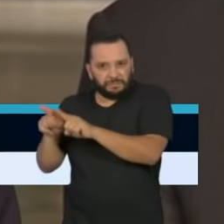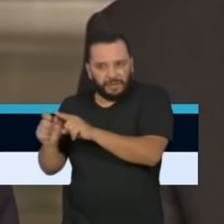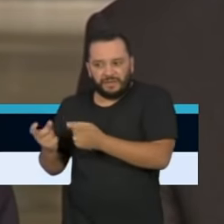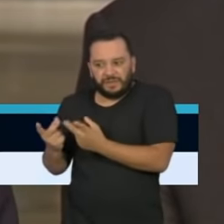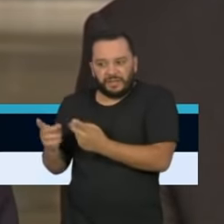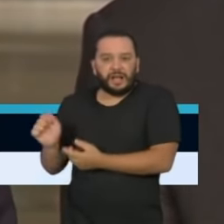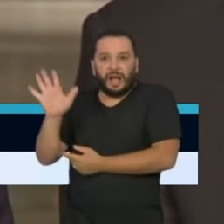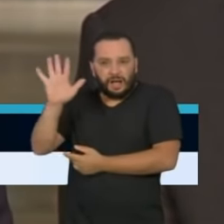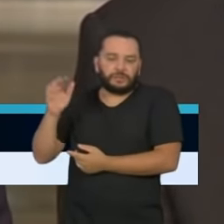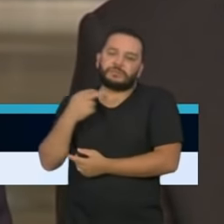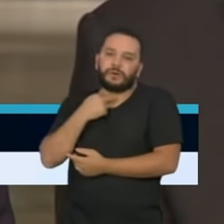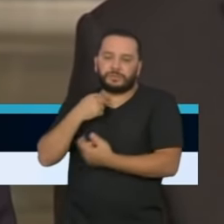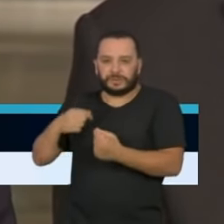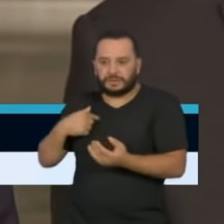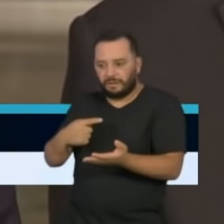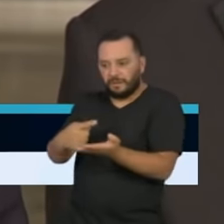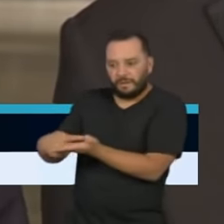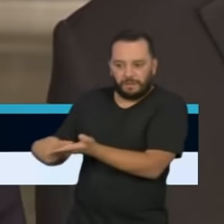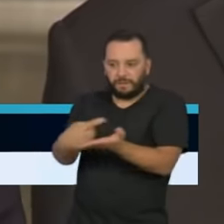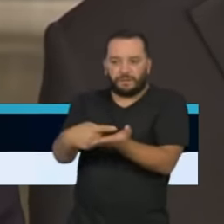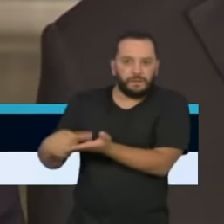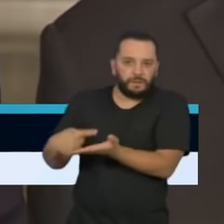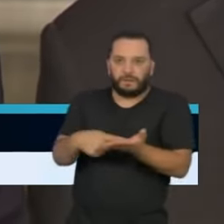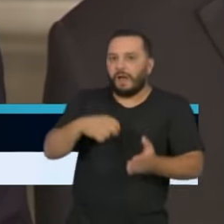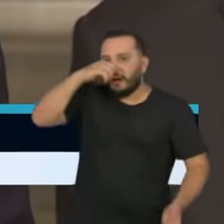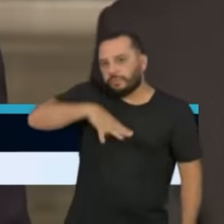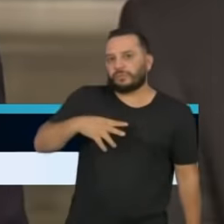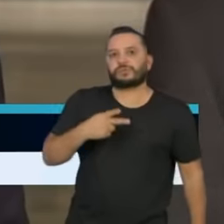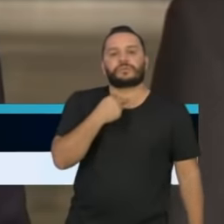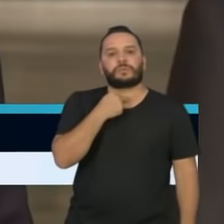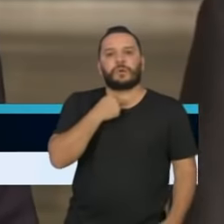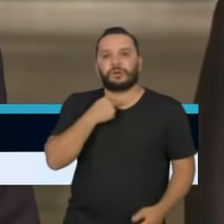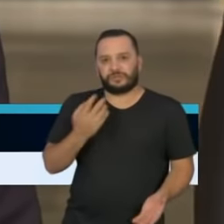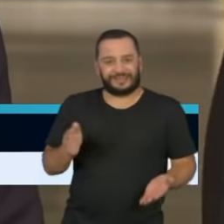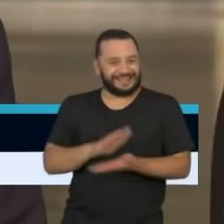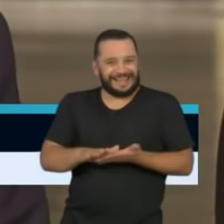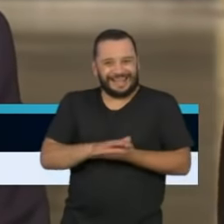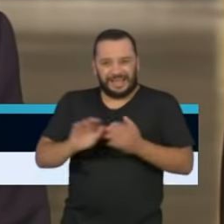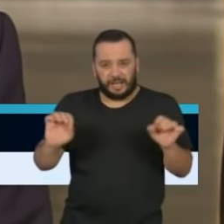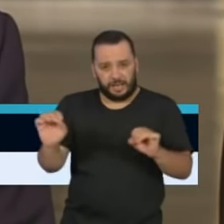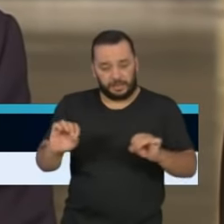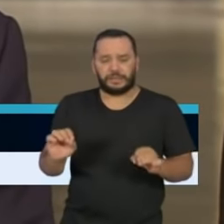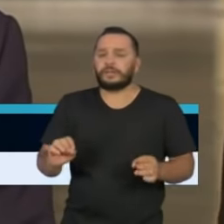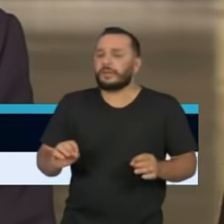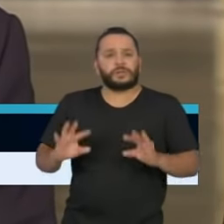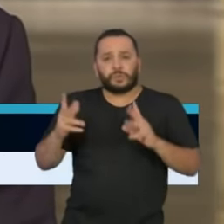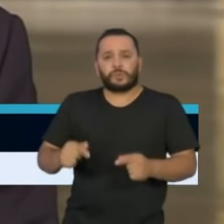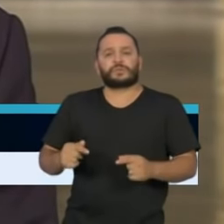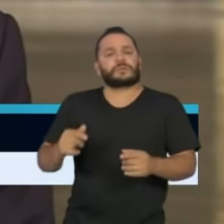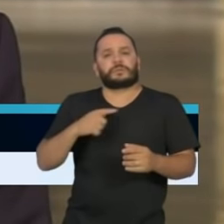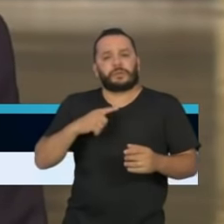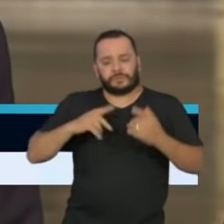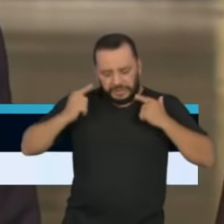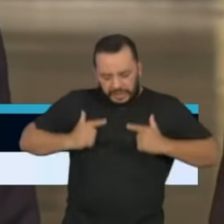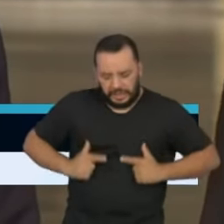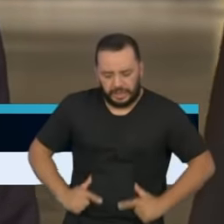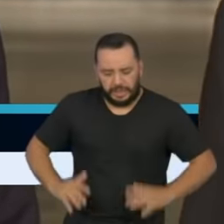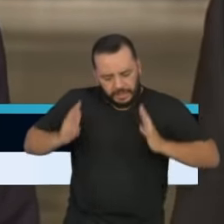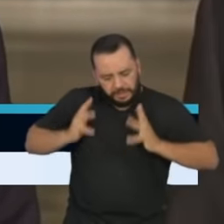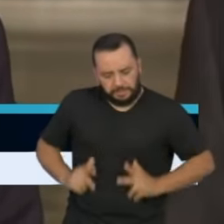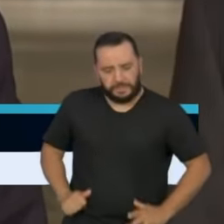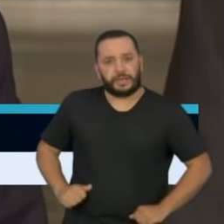com a indústria para que não haja abuso em nenhum tipo de produto, seja um produto de higiene e limpeza, seja um produto